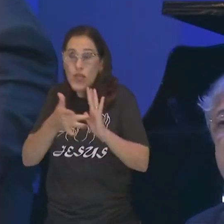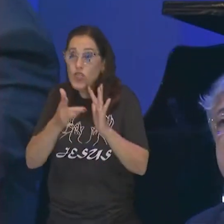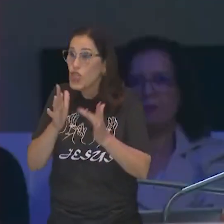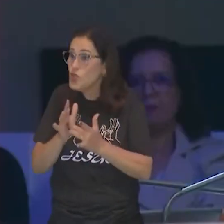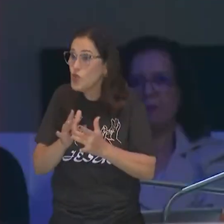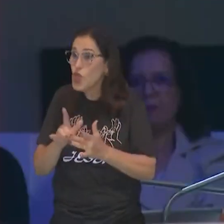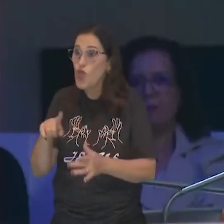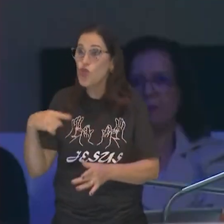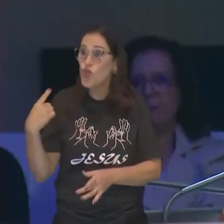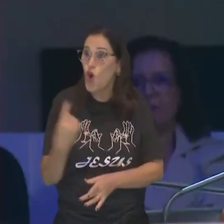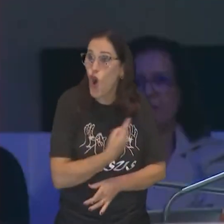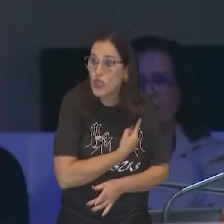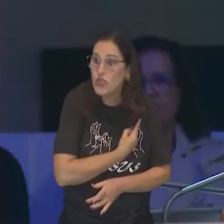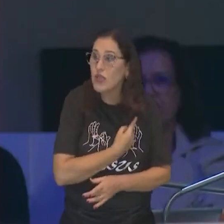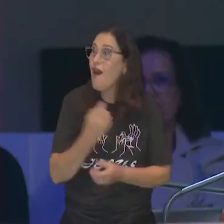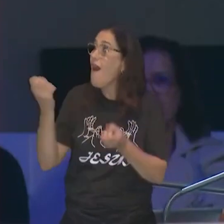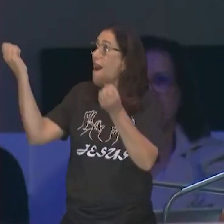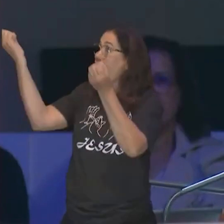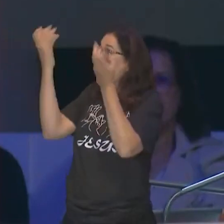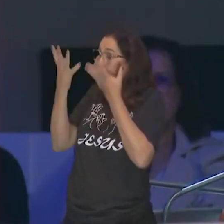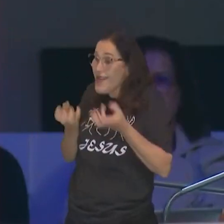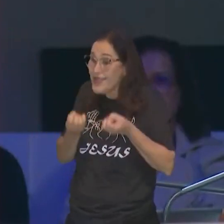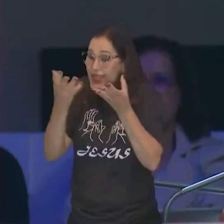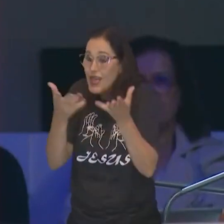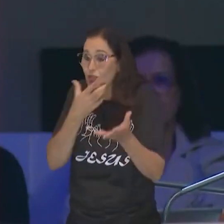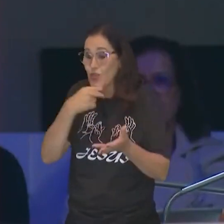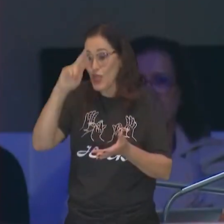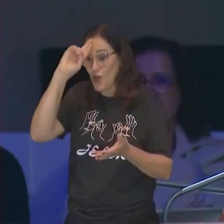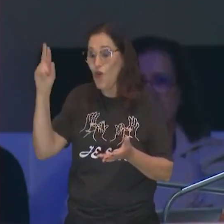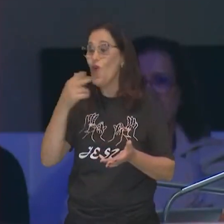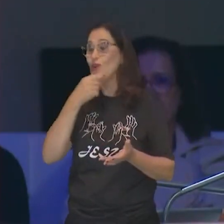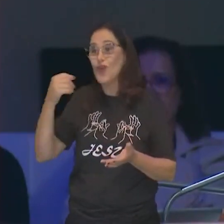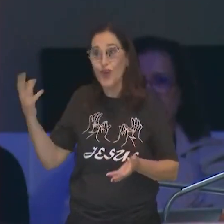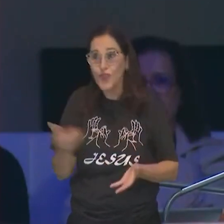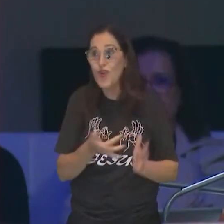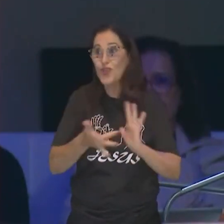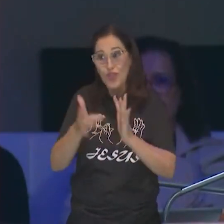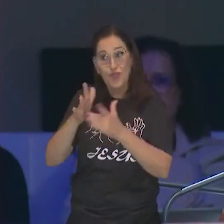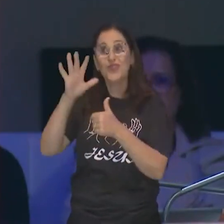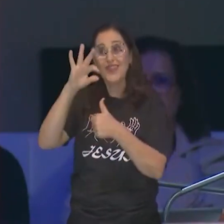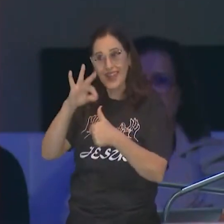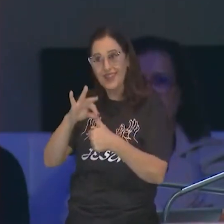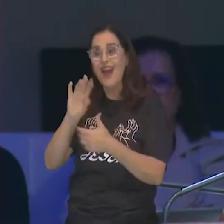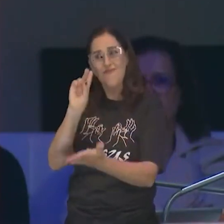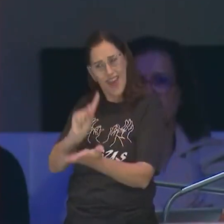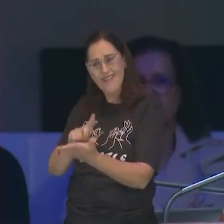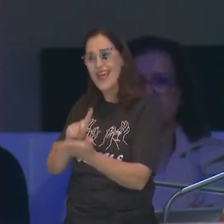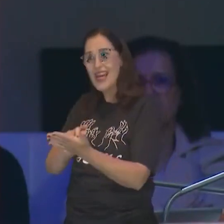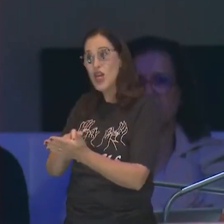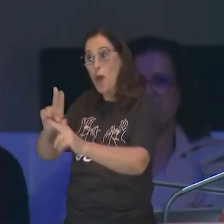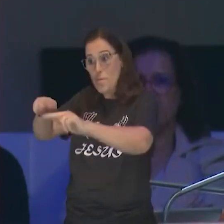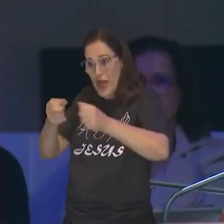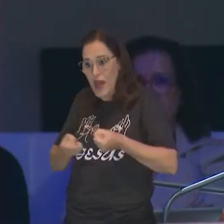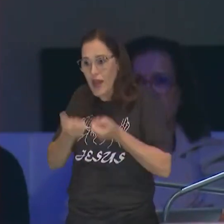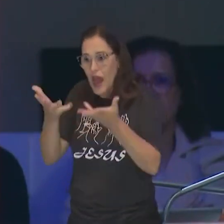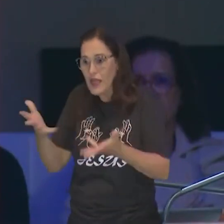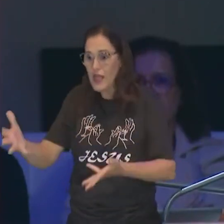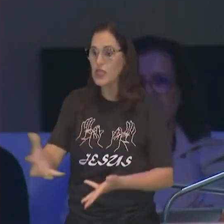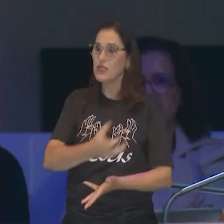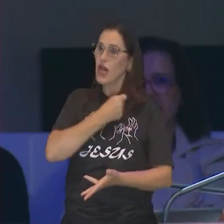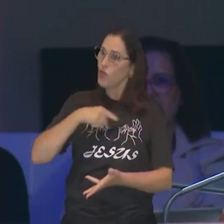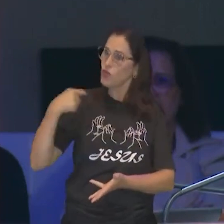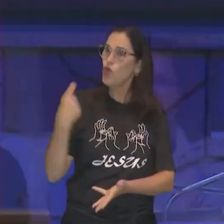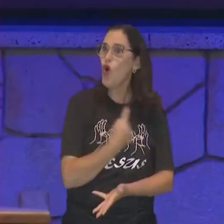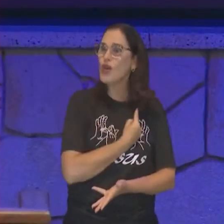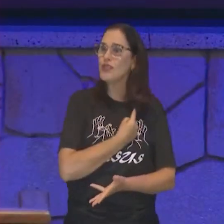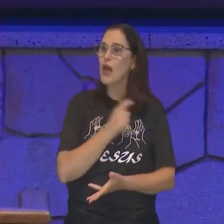Nós vivemos na era da graça do nosso Senhor e Salvador Jesus Cristo. É verdade, pela graça nós somos salvos,